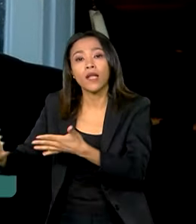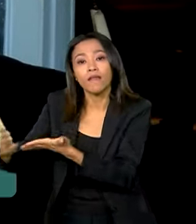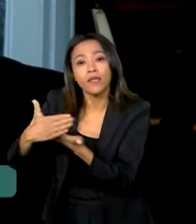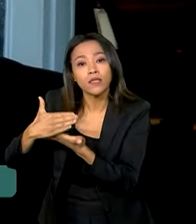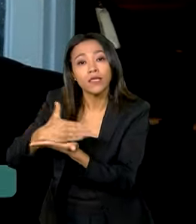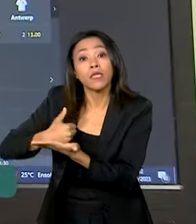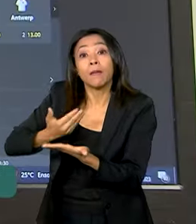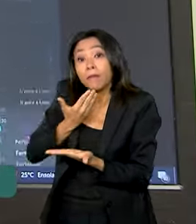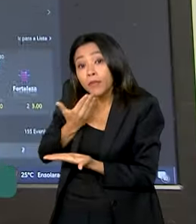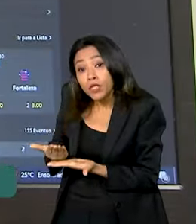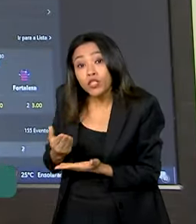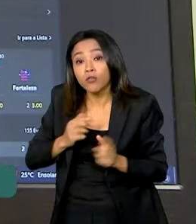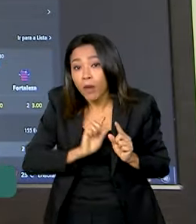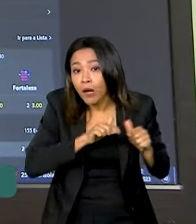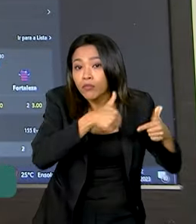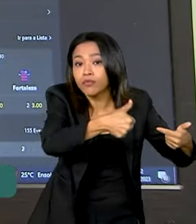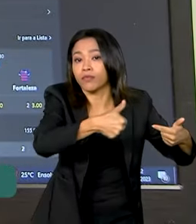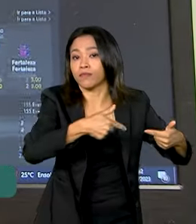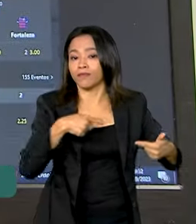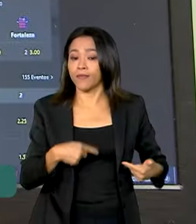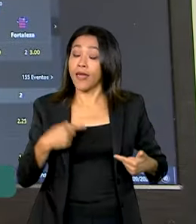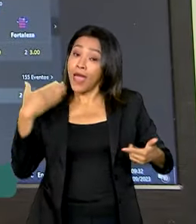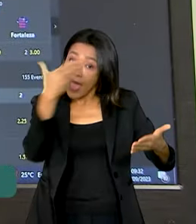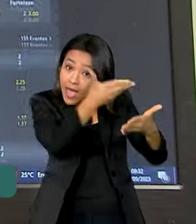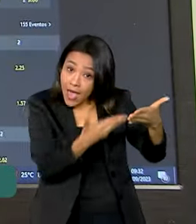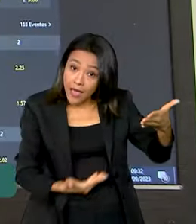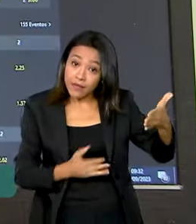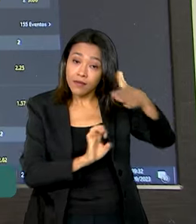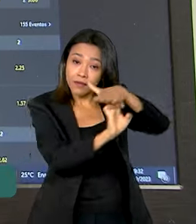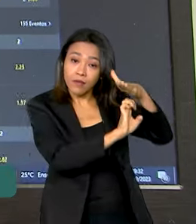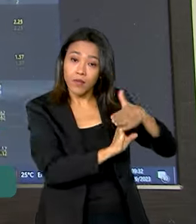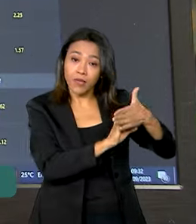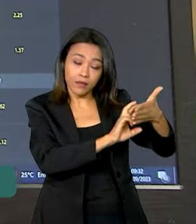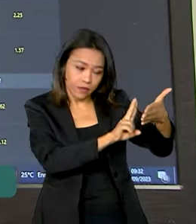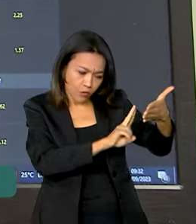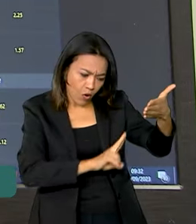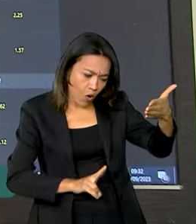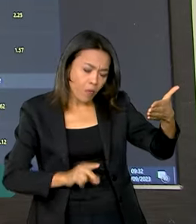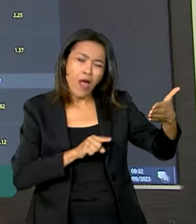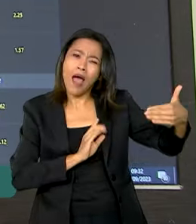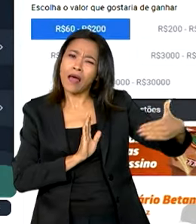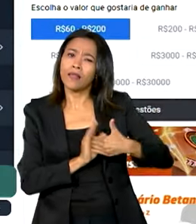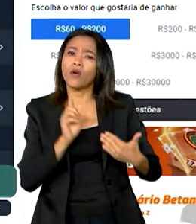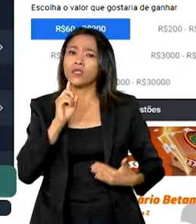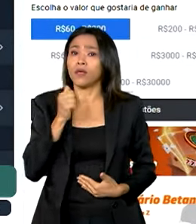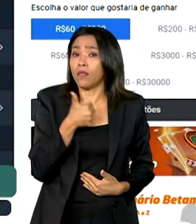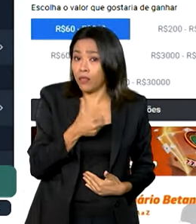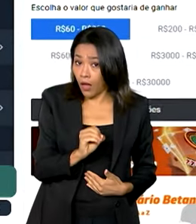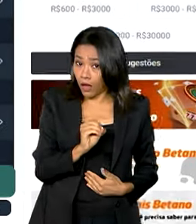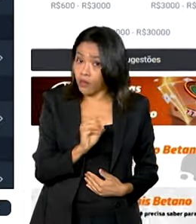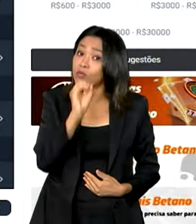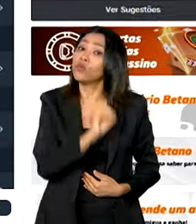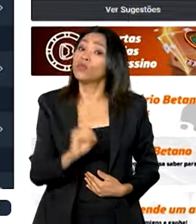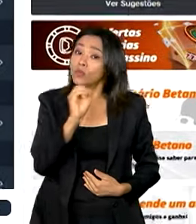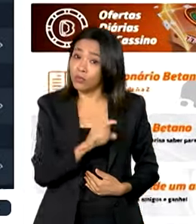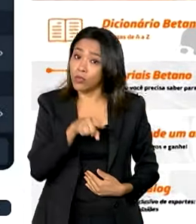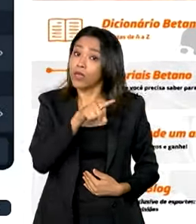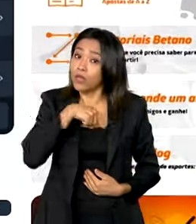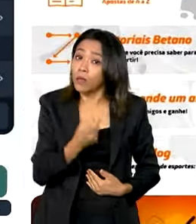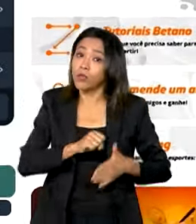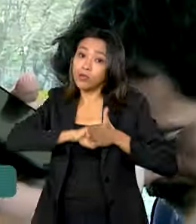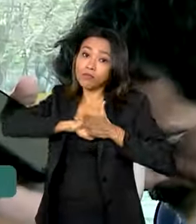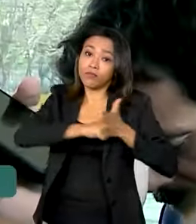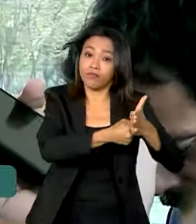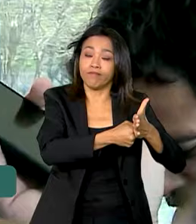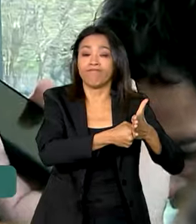atuar nacionalmente as betes irregulares vão poder permanecer em operação até 10 de outubro data em que serão retiradas